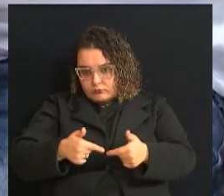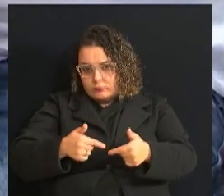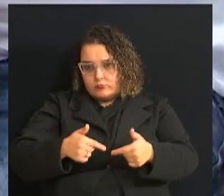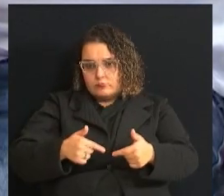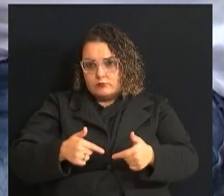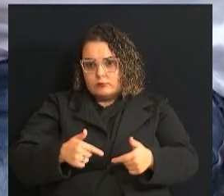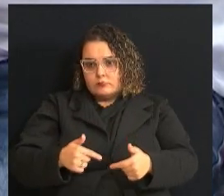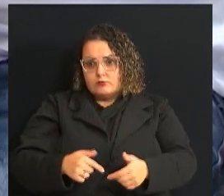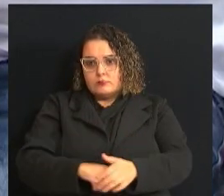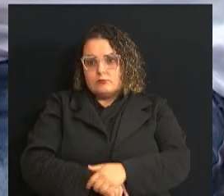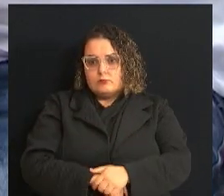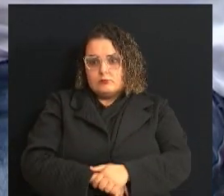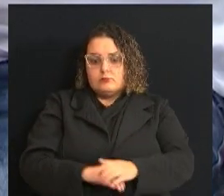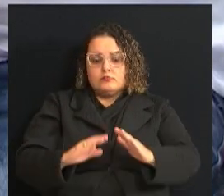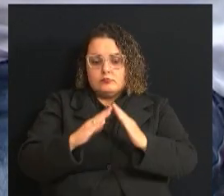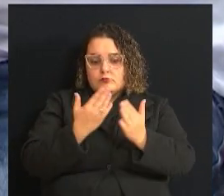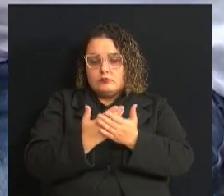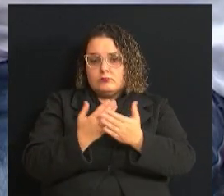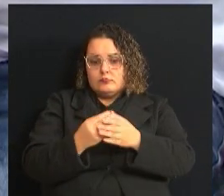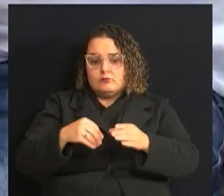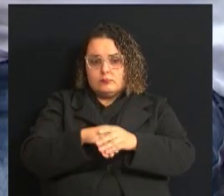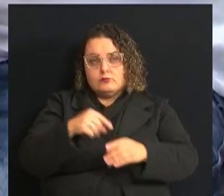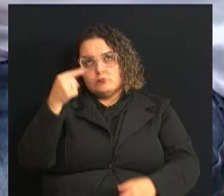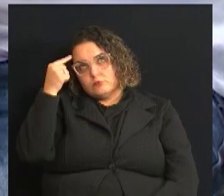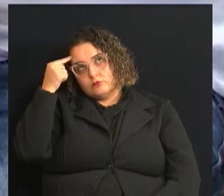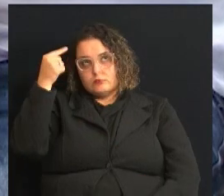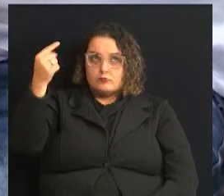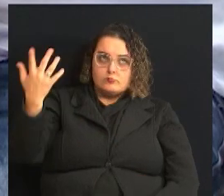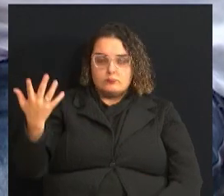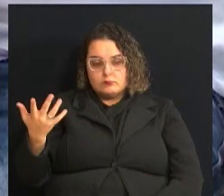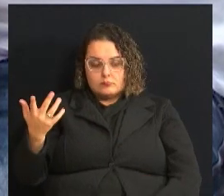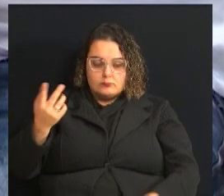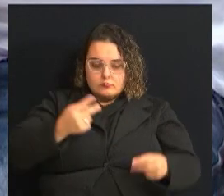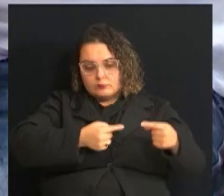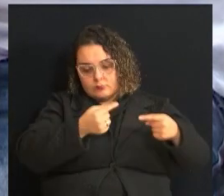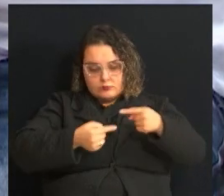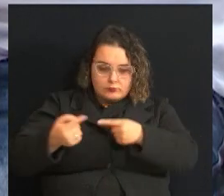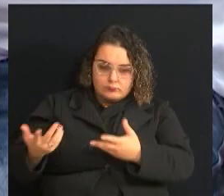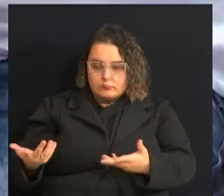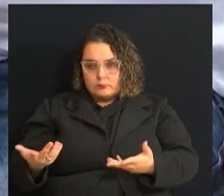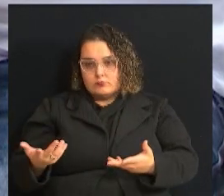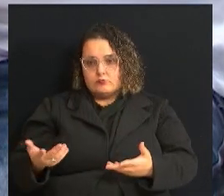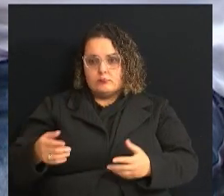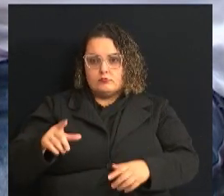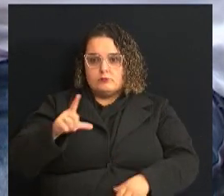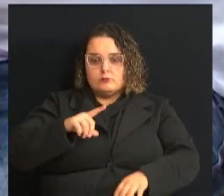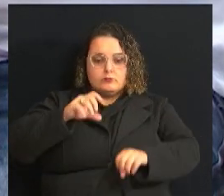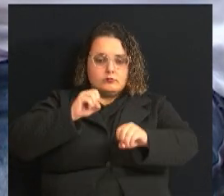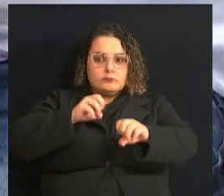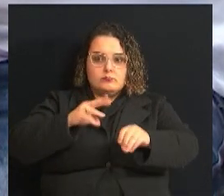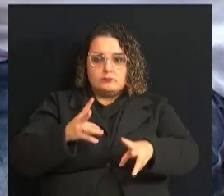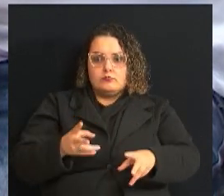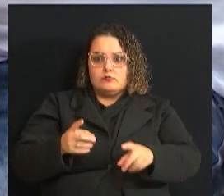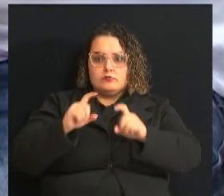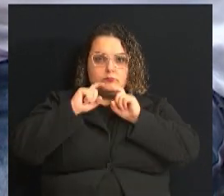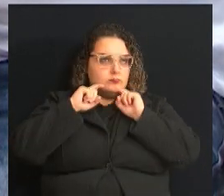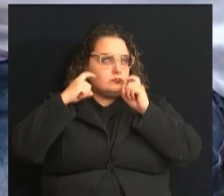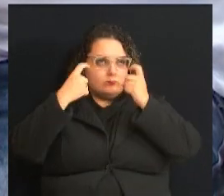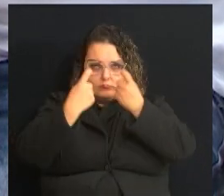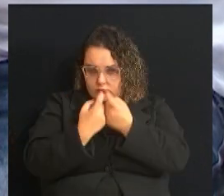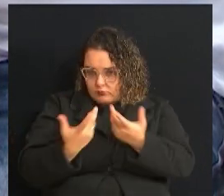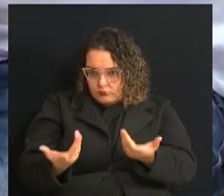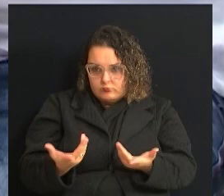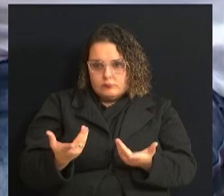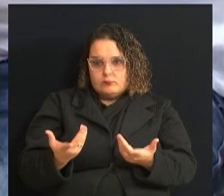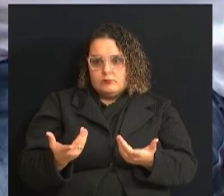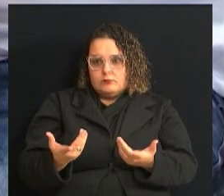uma ideologização, né, de que dentro das escolas há um ensino de educação sexual, né, o que chamam